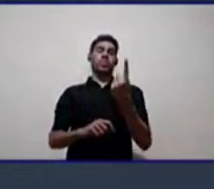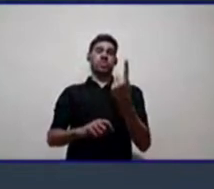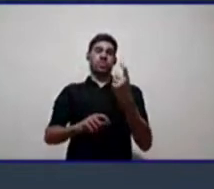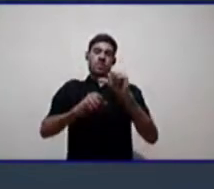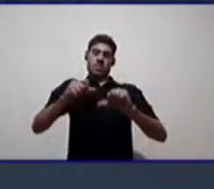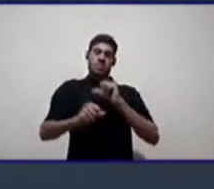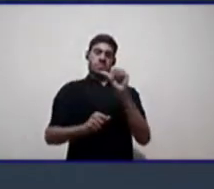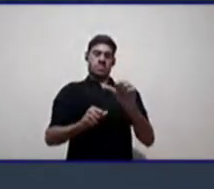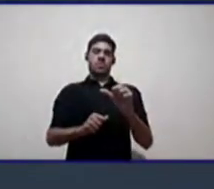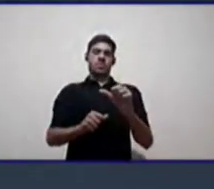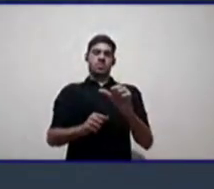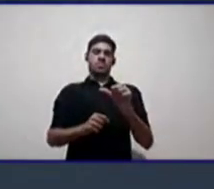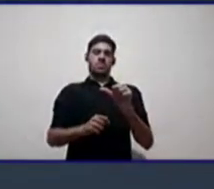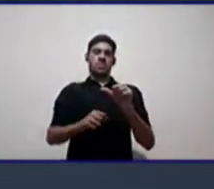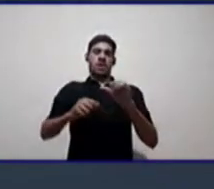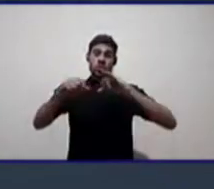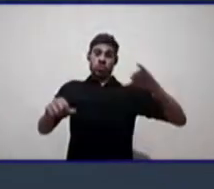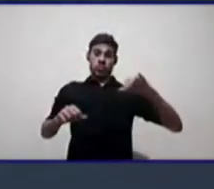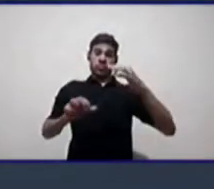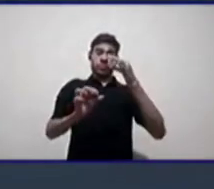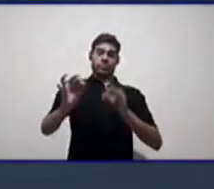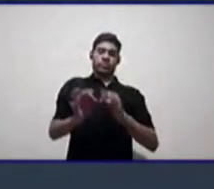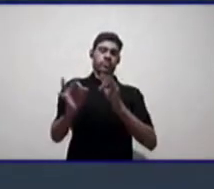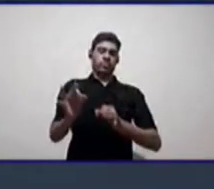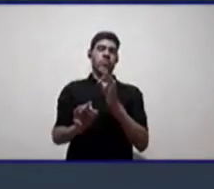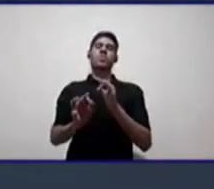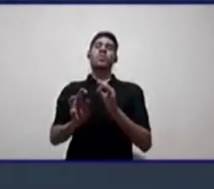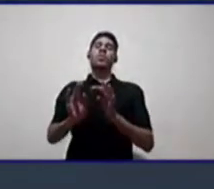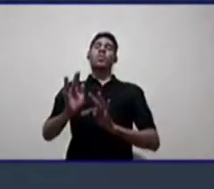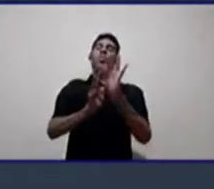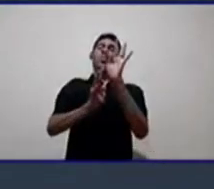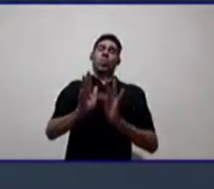sede de pronunciamento judicial o texto da resolução